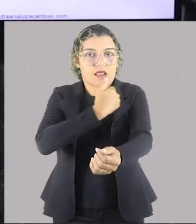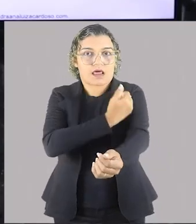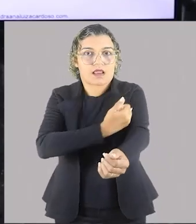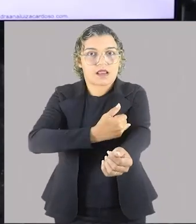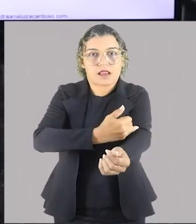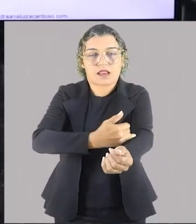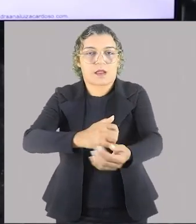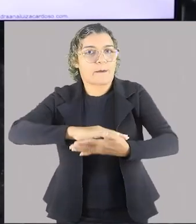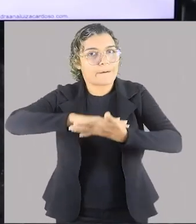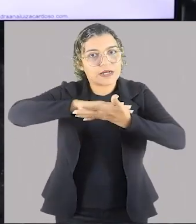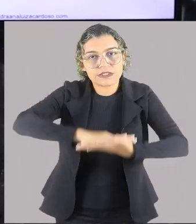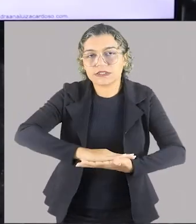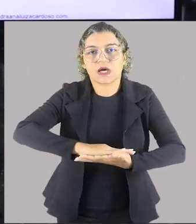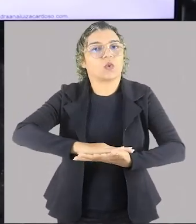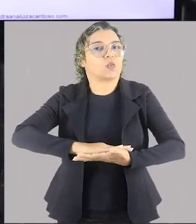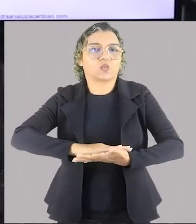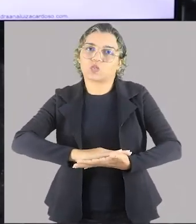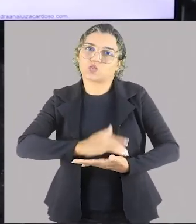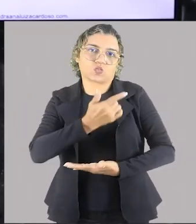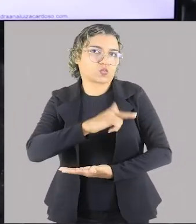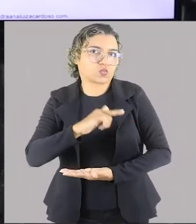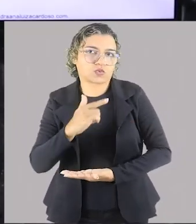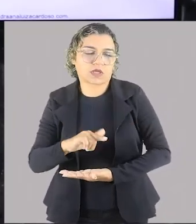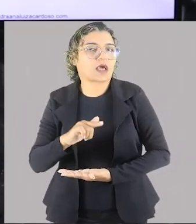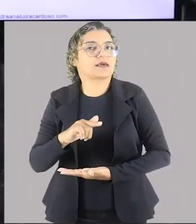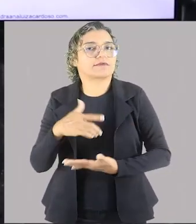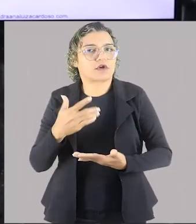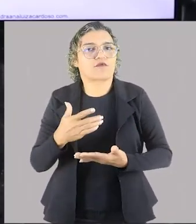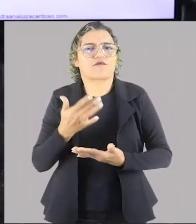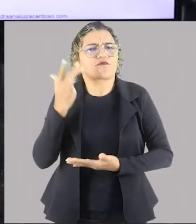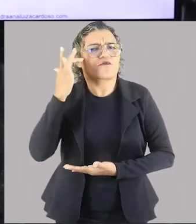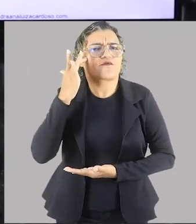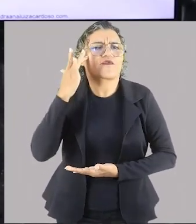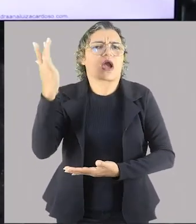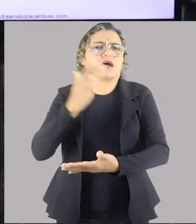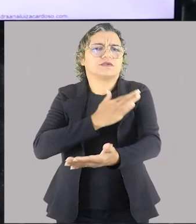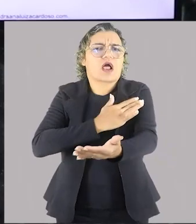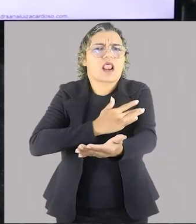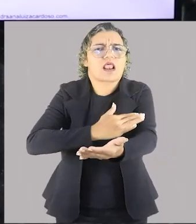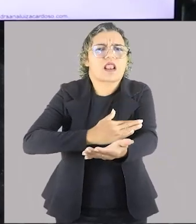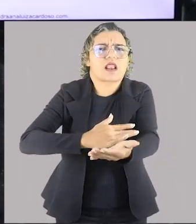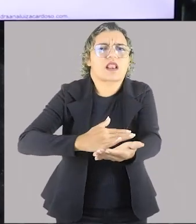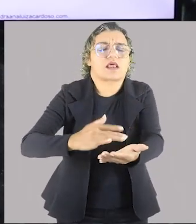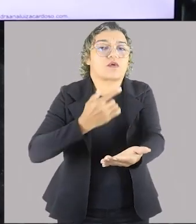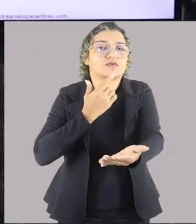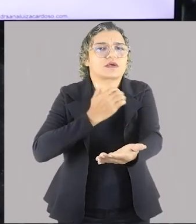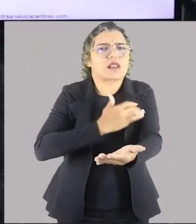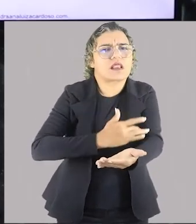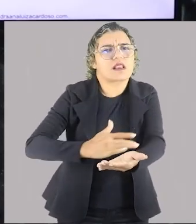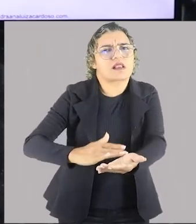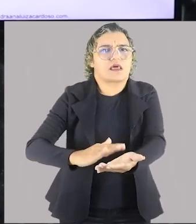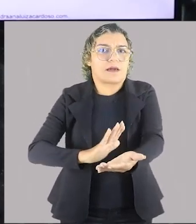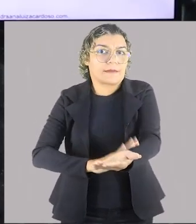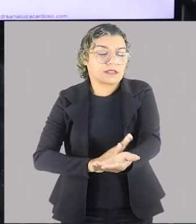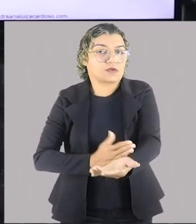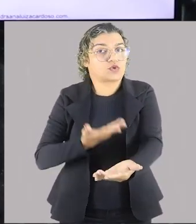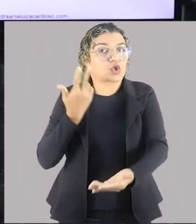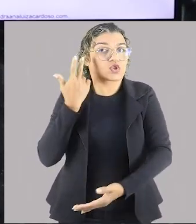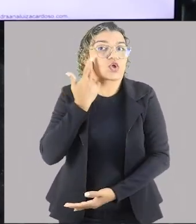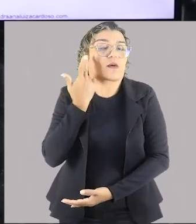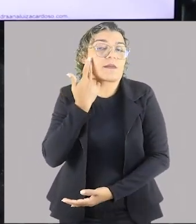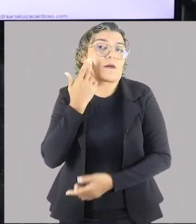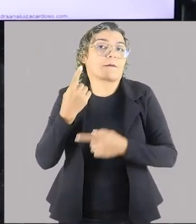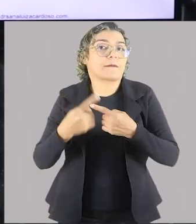de tanta pressão para passar pelos vasos sanguíneos e esse indivíduo vai ter uma pressão arterial normalizada